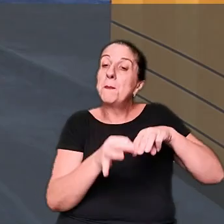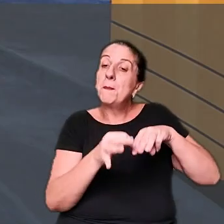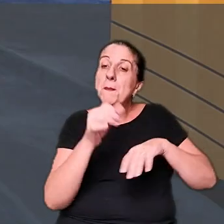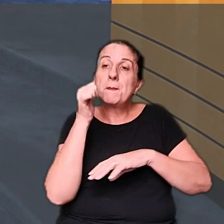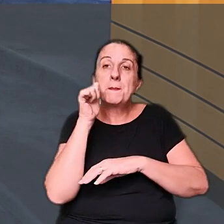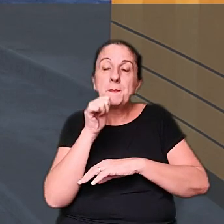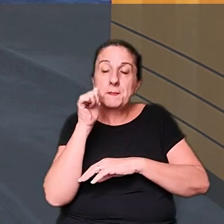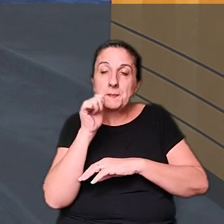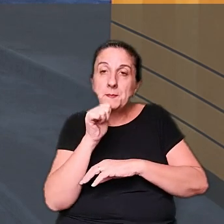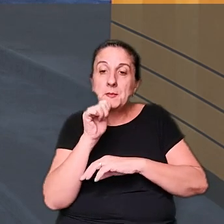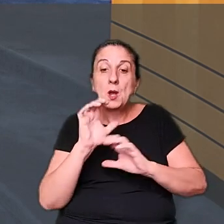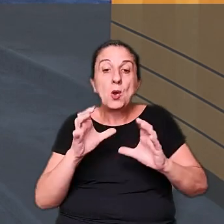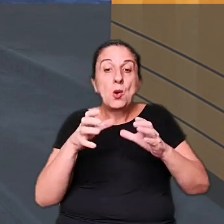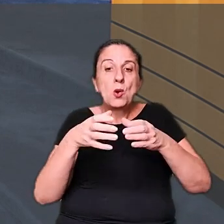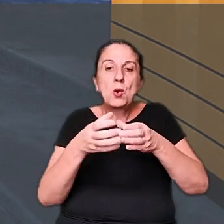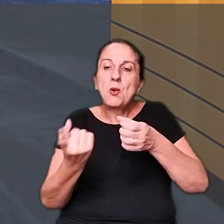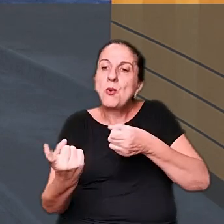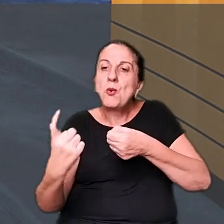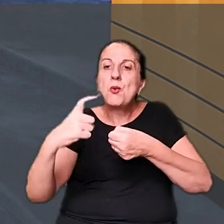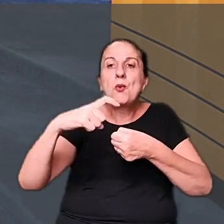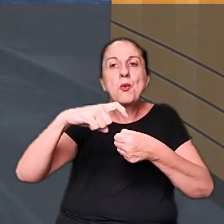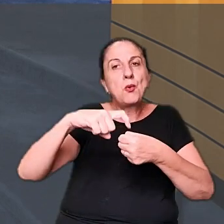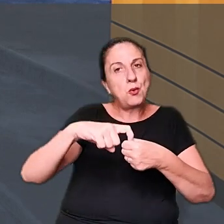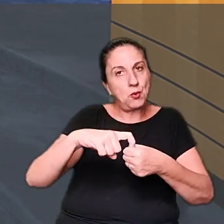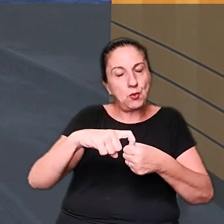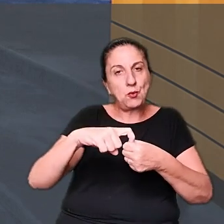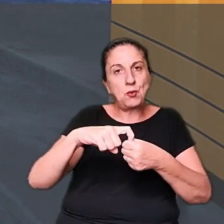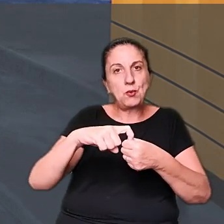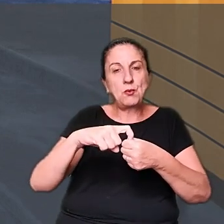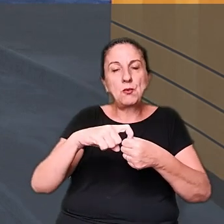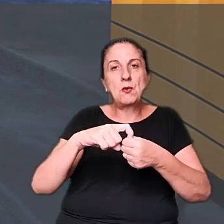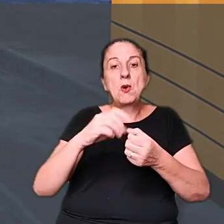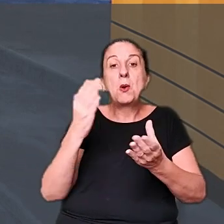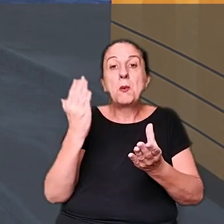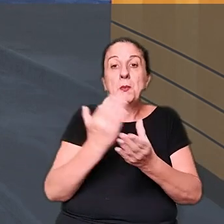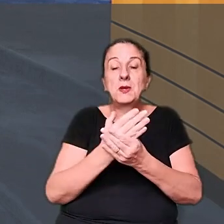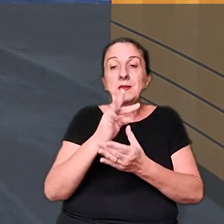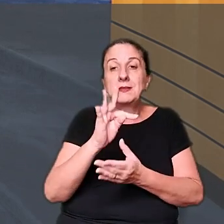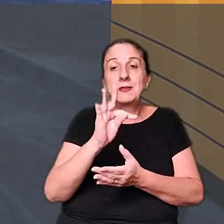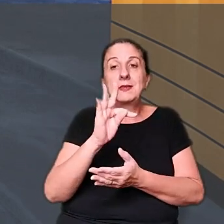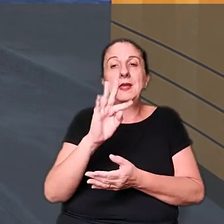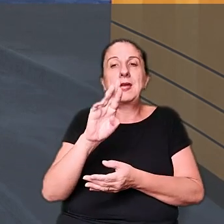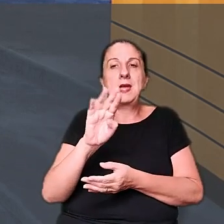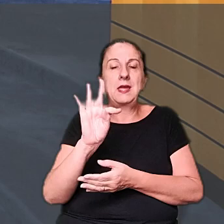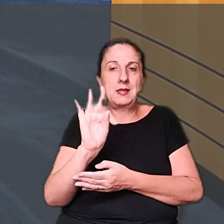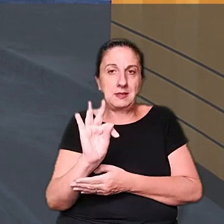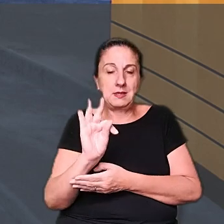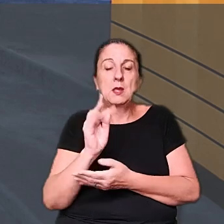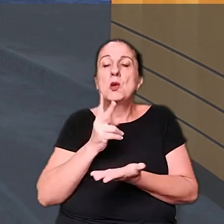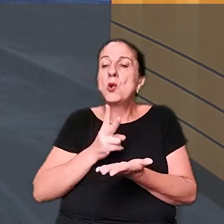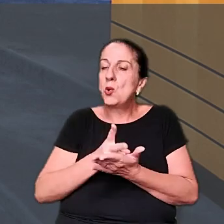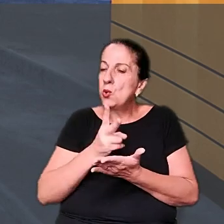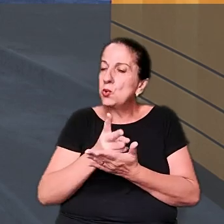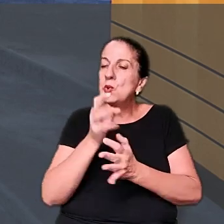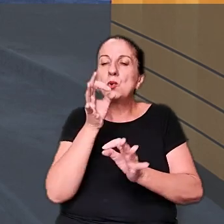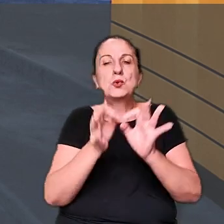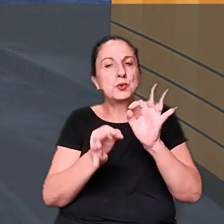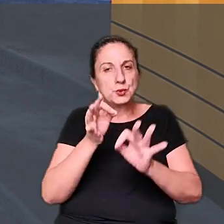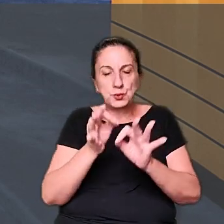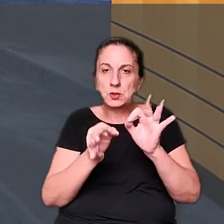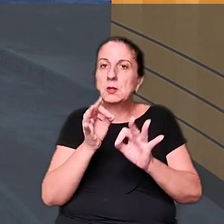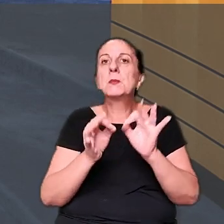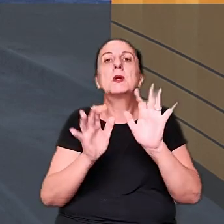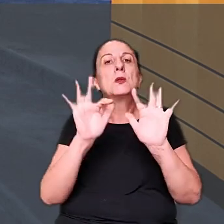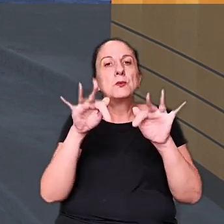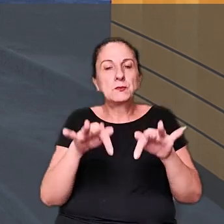da ministra, o colegiado determinou o retorno dos autos ao TRT para que prossiga com a instrução e o